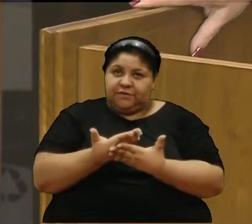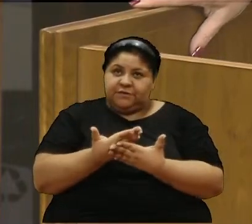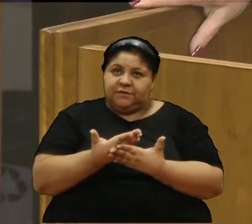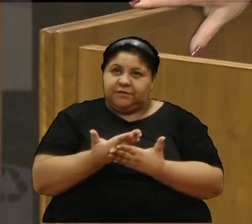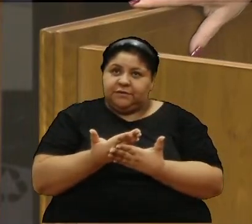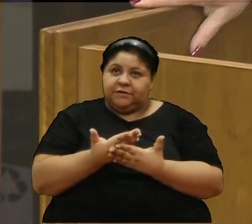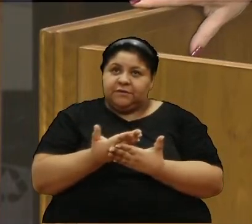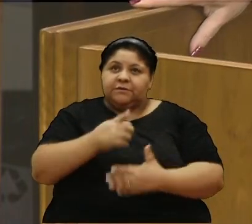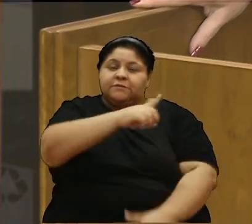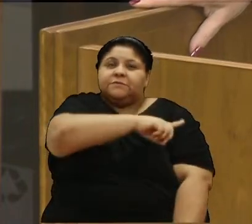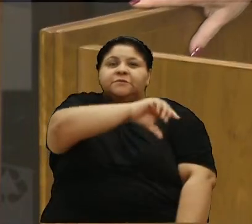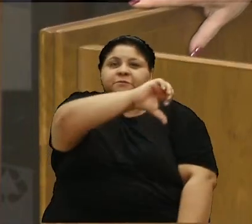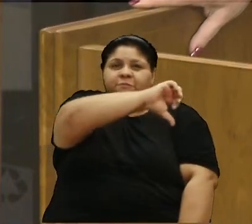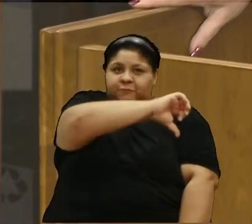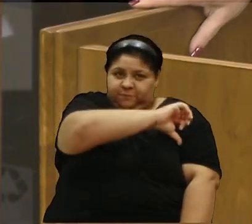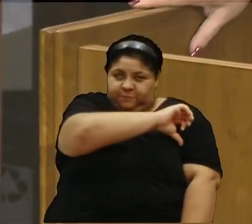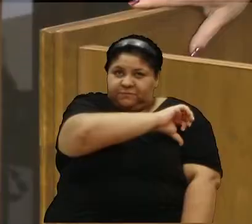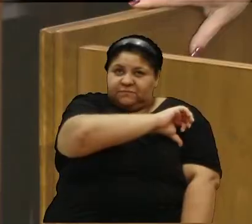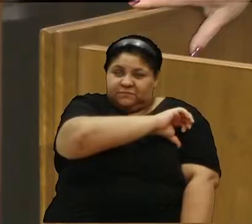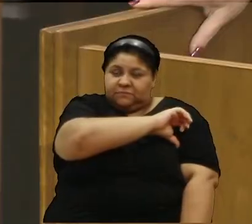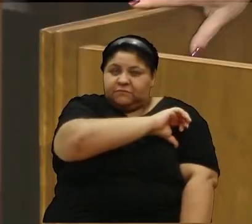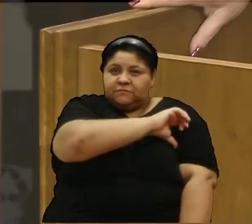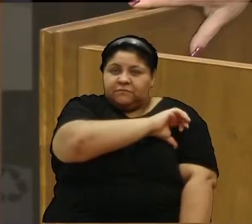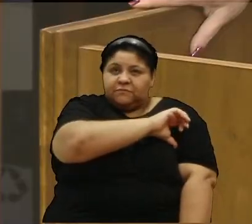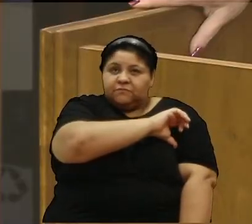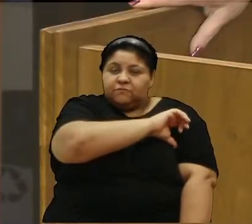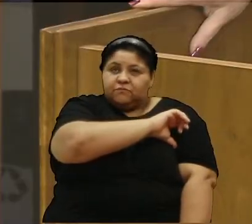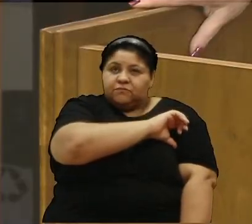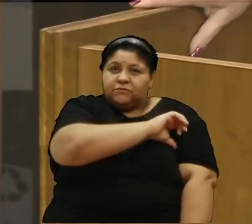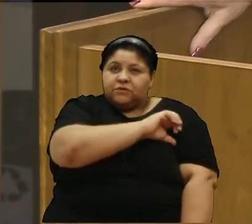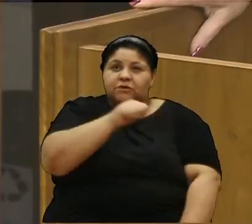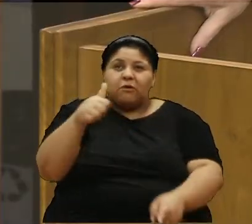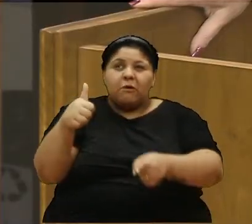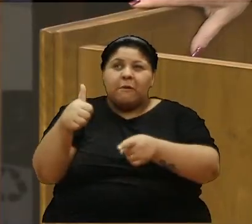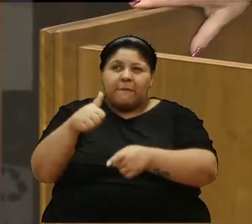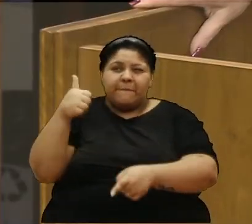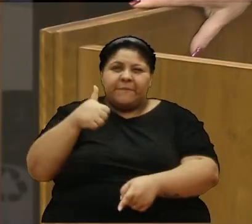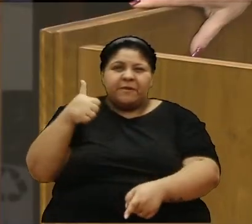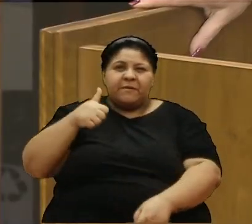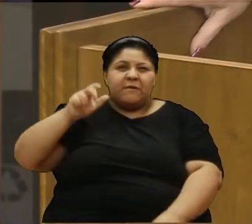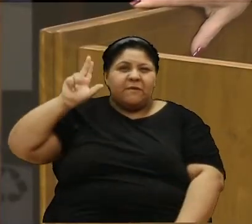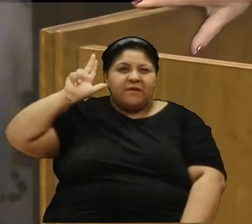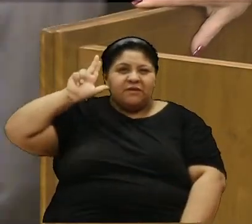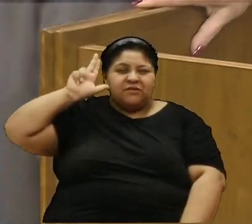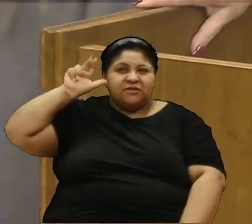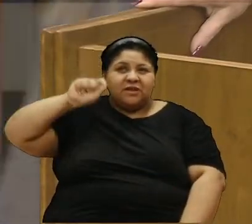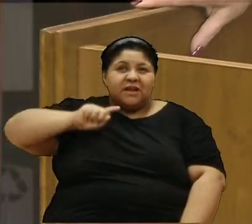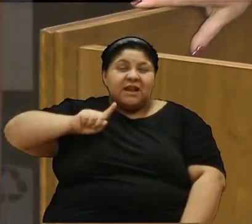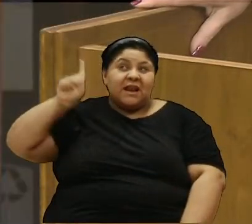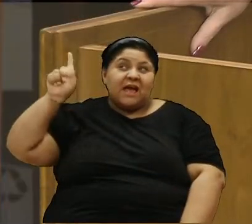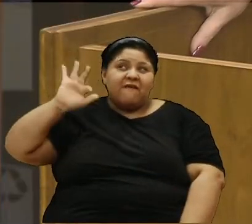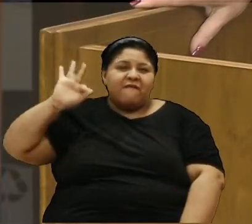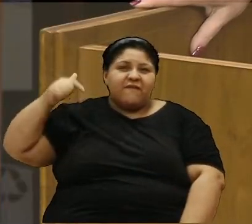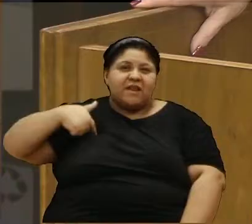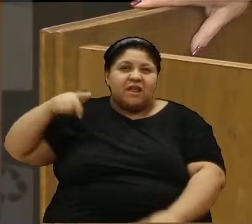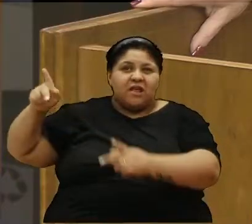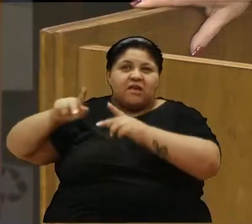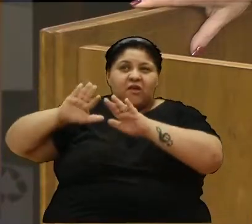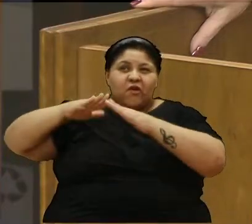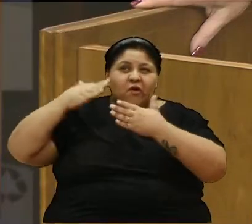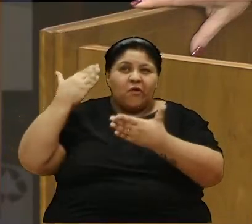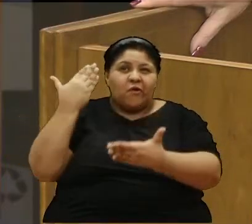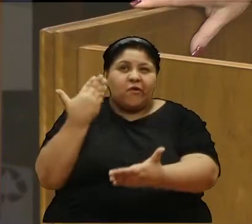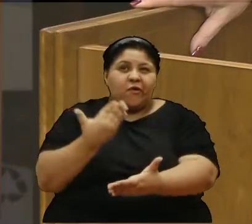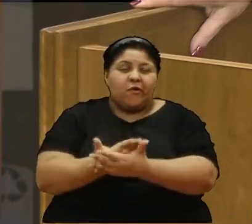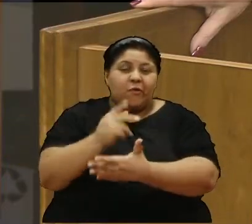ensino fundamental, foi 1º de abril, lá em fevereiro, eu fui numa escola onde